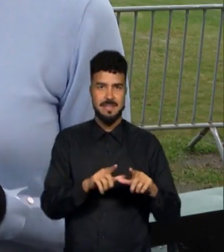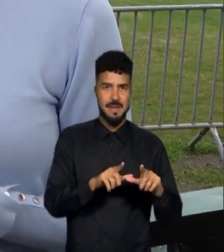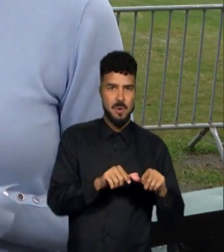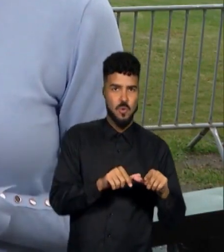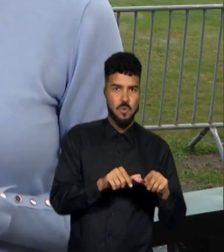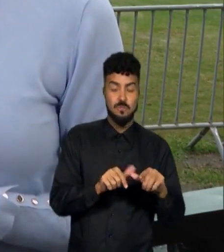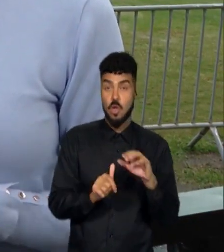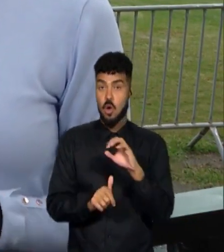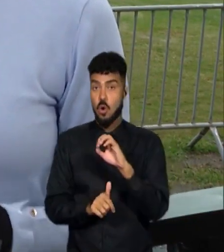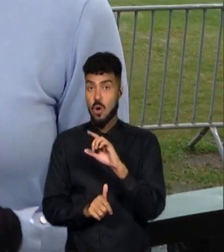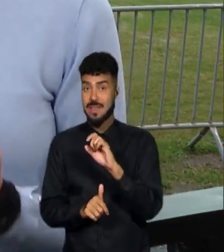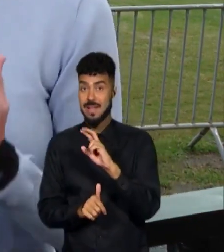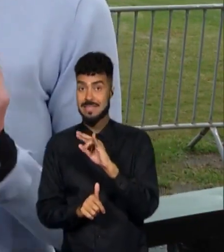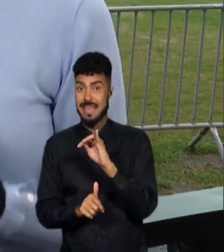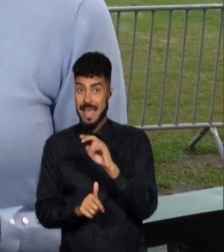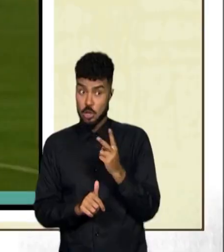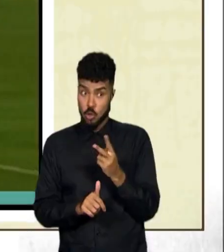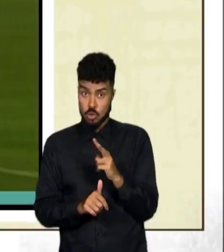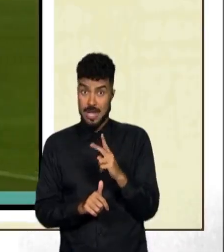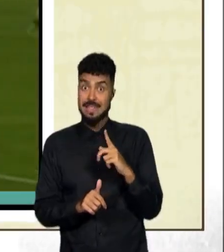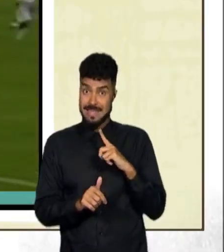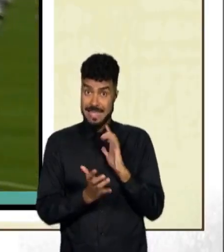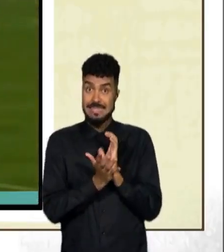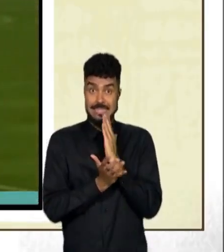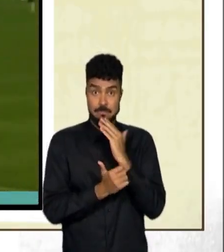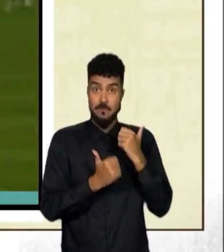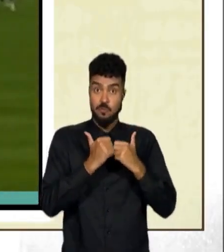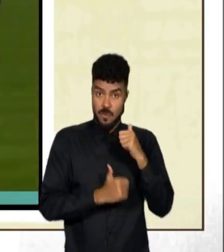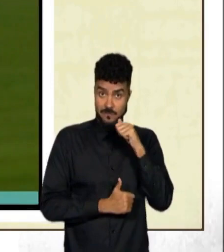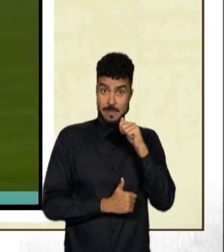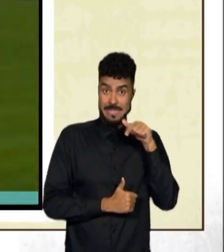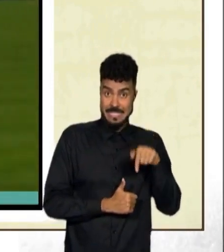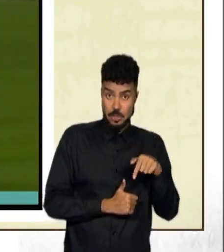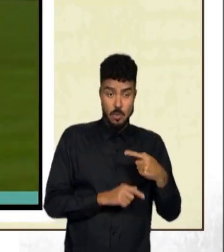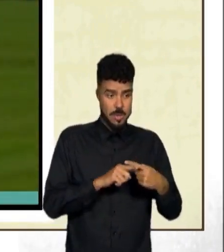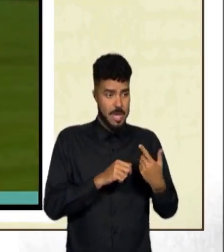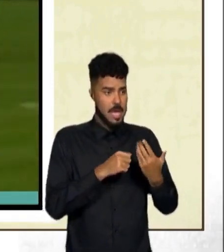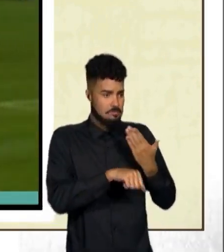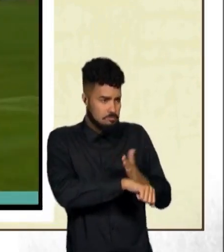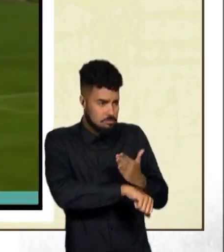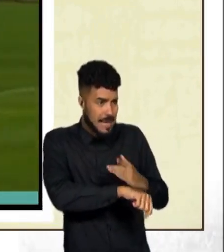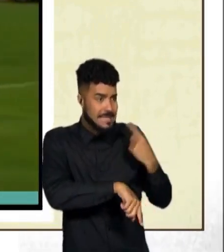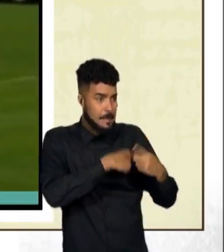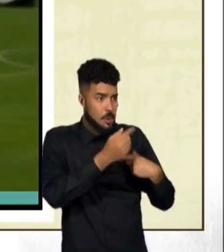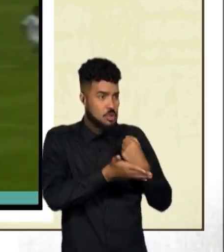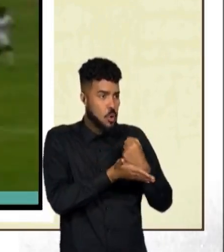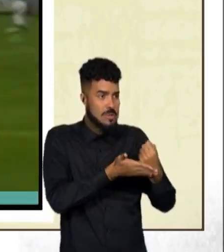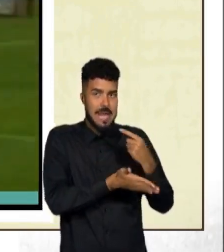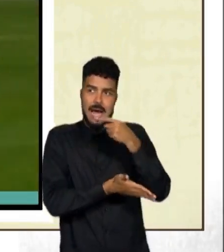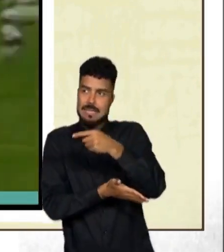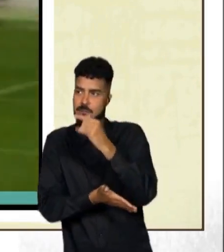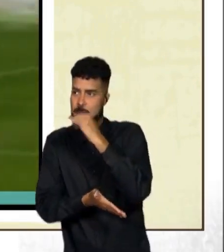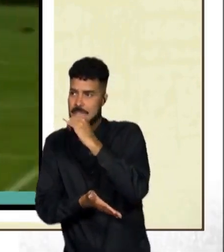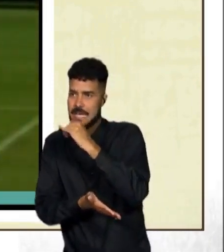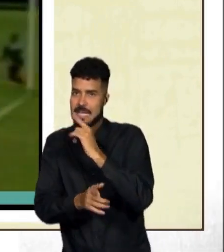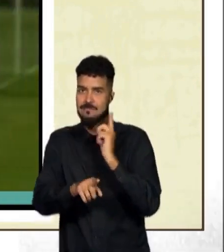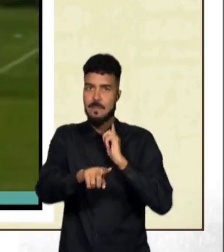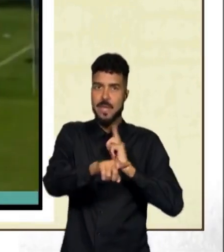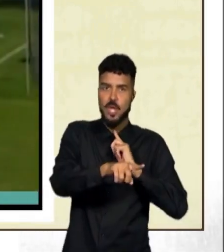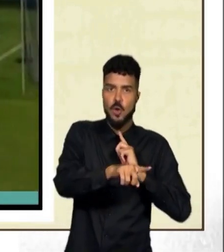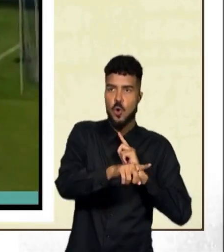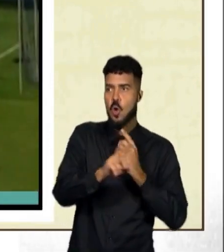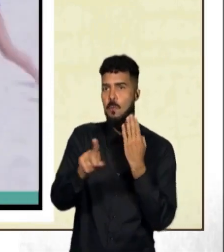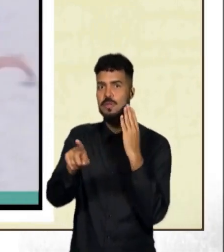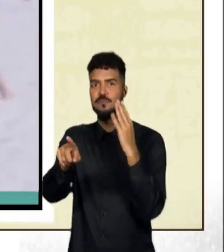de futebol feminino e que acabavam alimentando os times do Fluminense, do Flamengo, do Botafogo, né? Porque